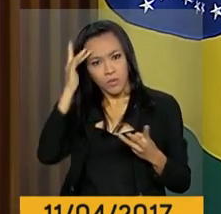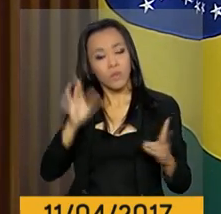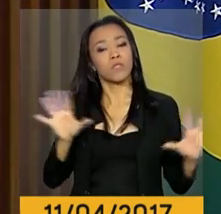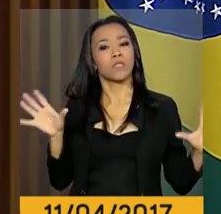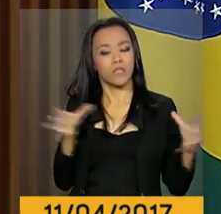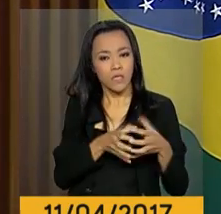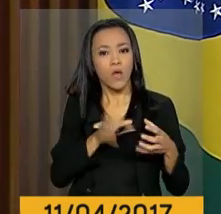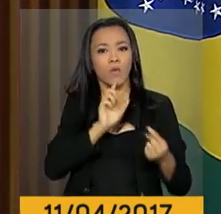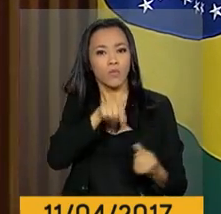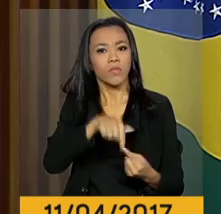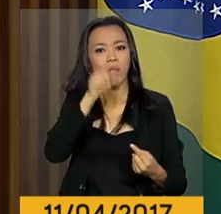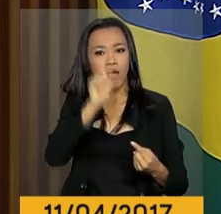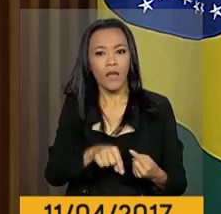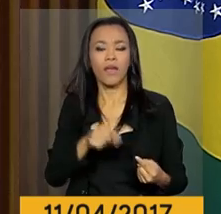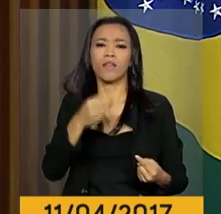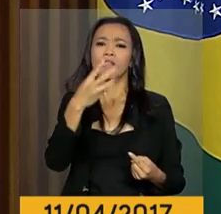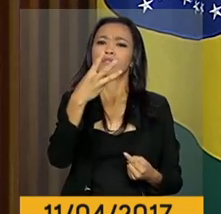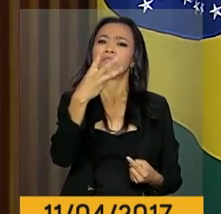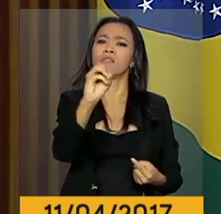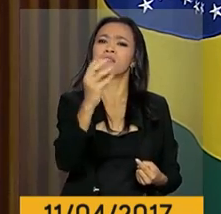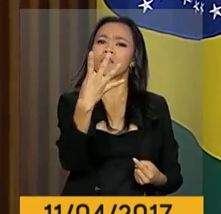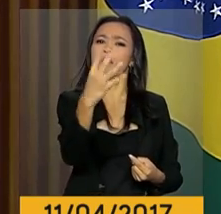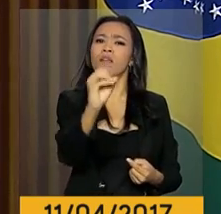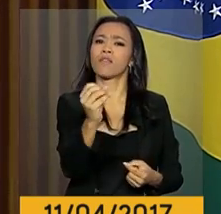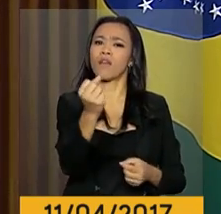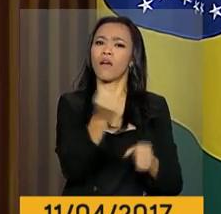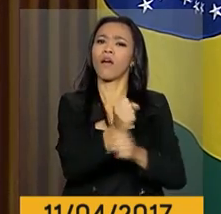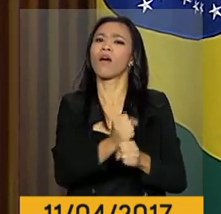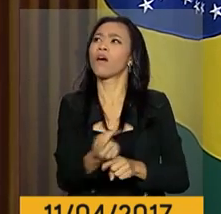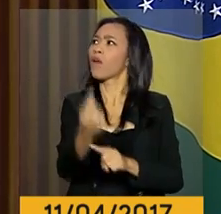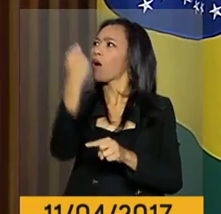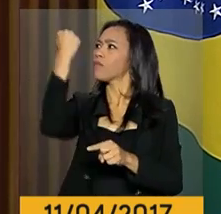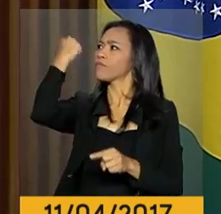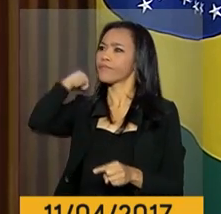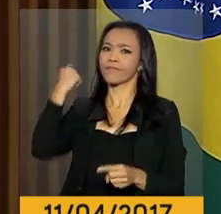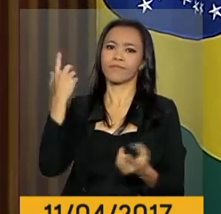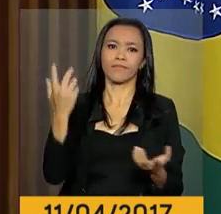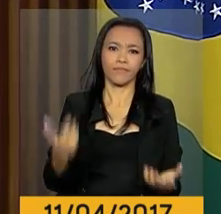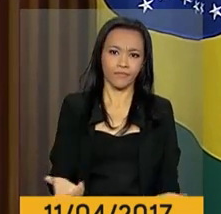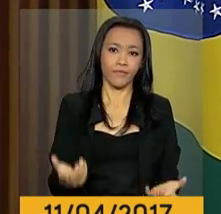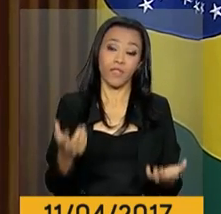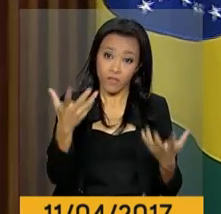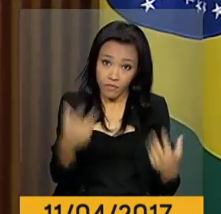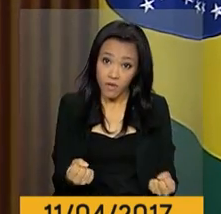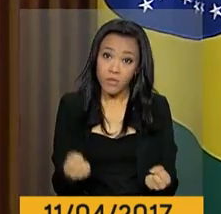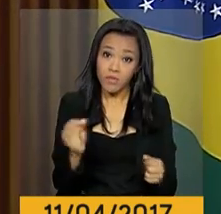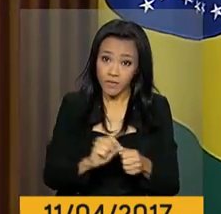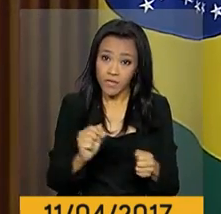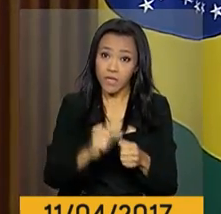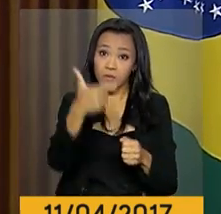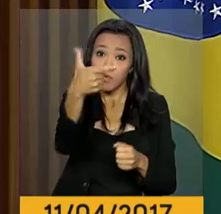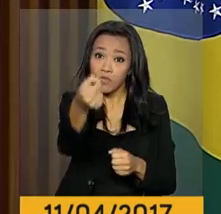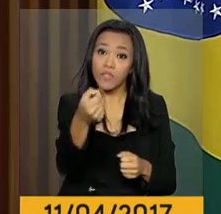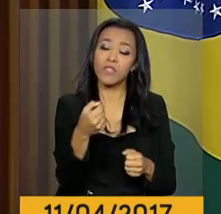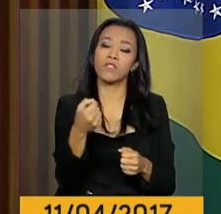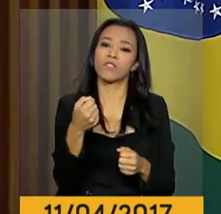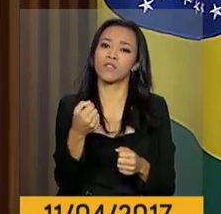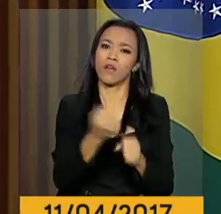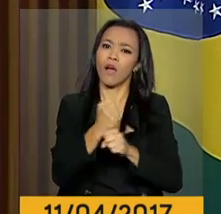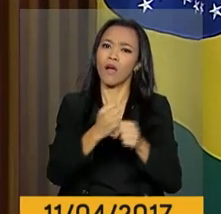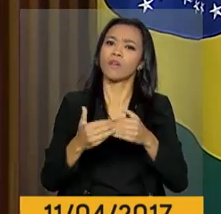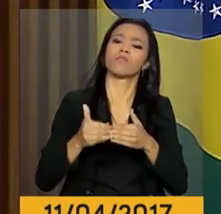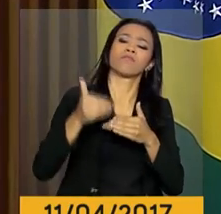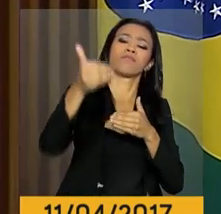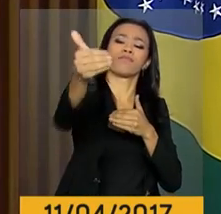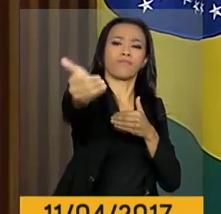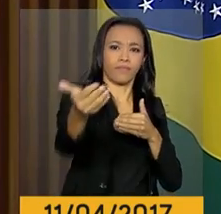que Visa a 30 40 anos se não pudermos fazer por 30 40 anos faremos por 20 anos não é quem sabe lá para frente